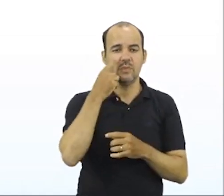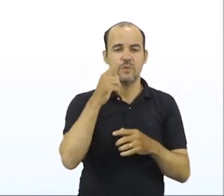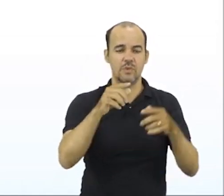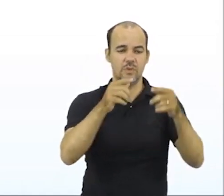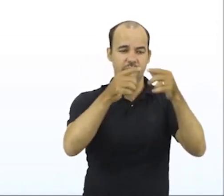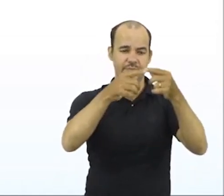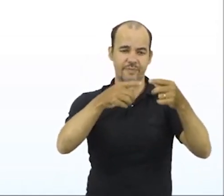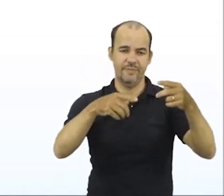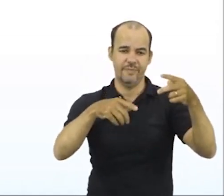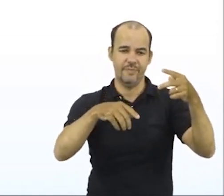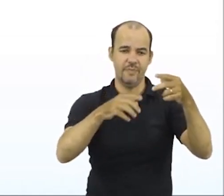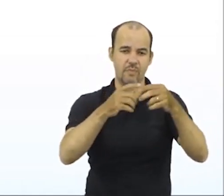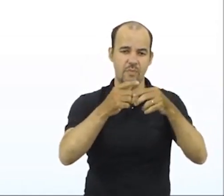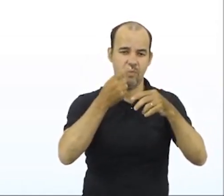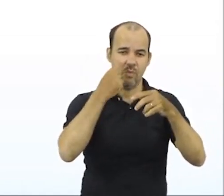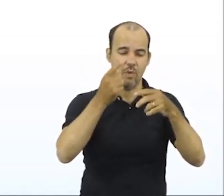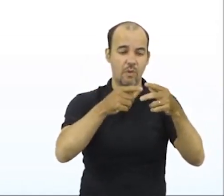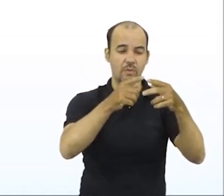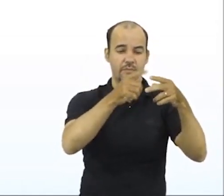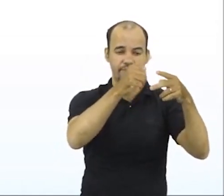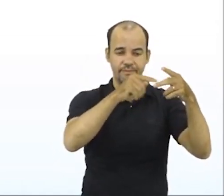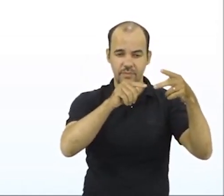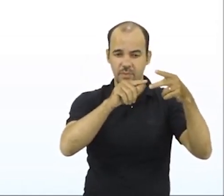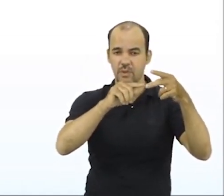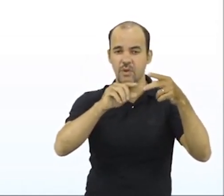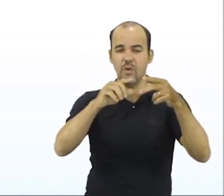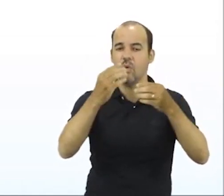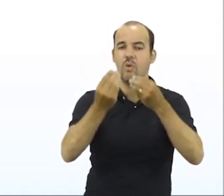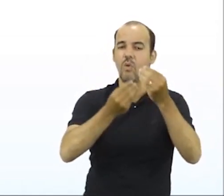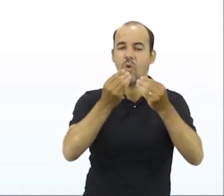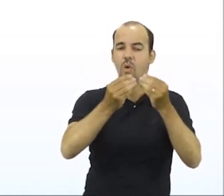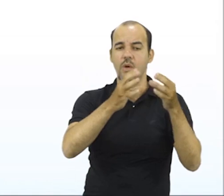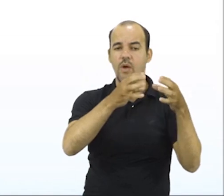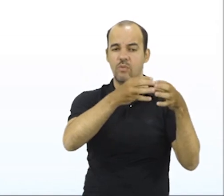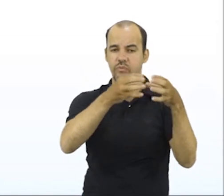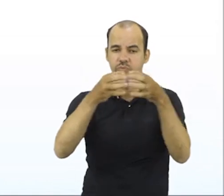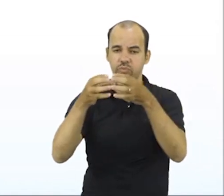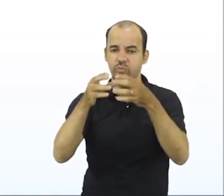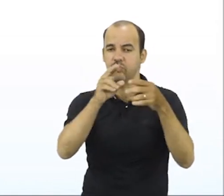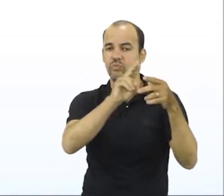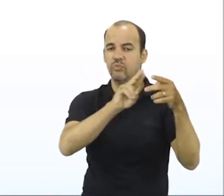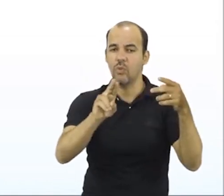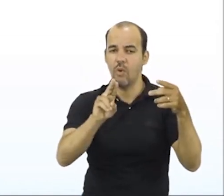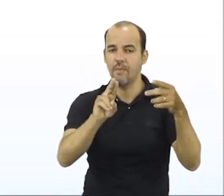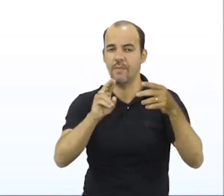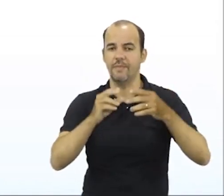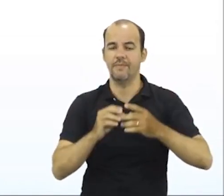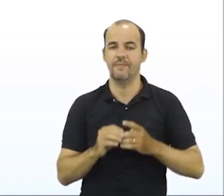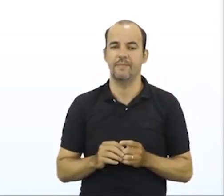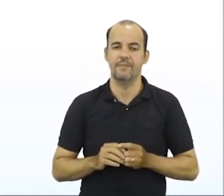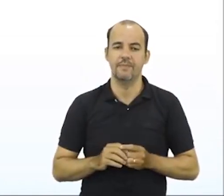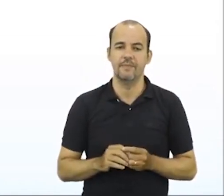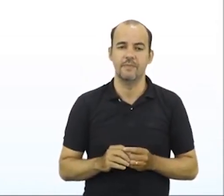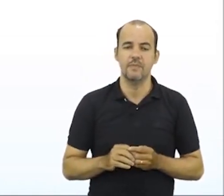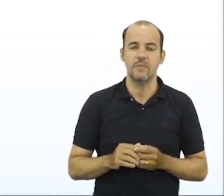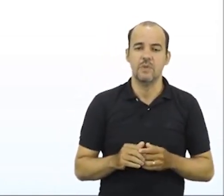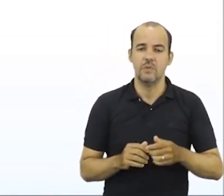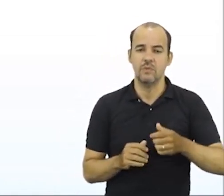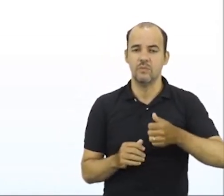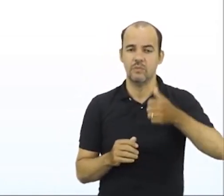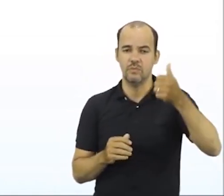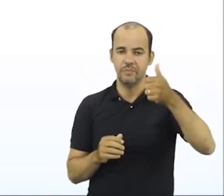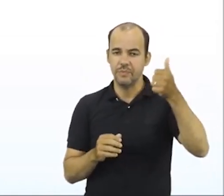Veja, eu vou ter uma classificação. Aí como é que vai ser a classificação? A gente faz assim. A